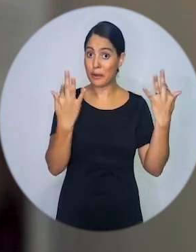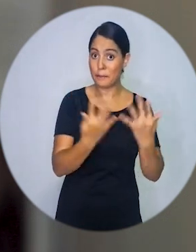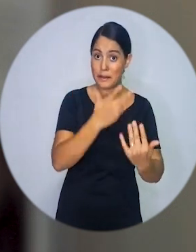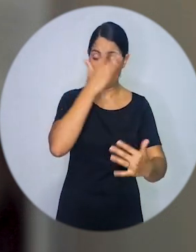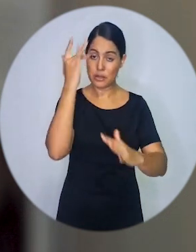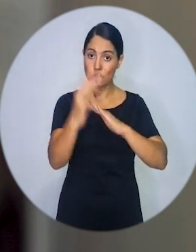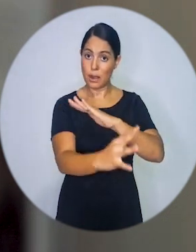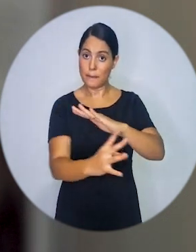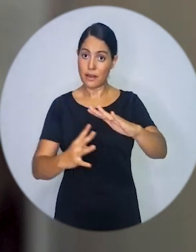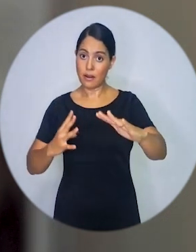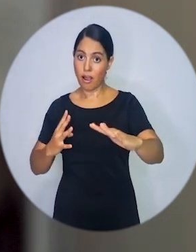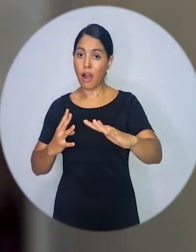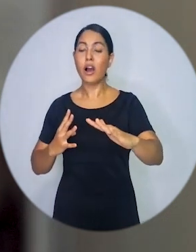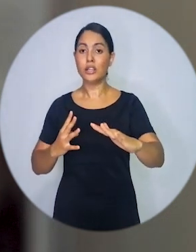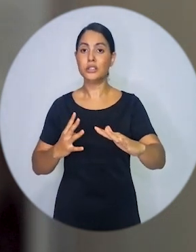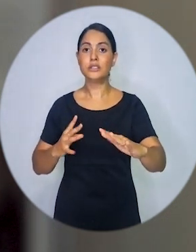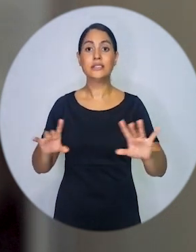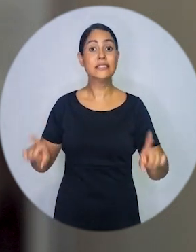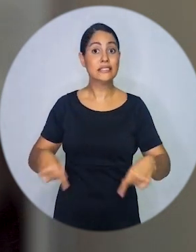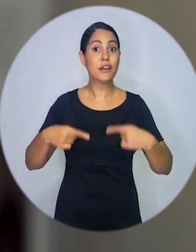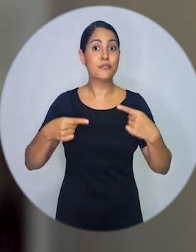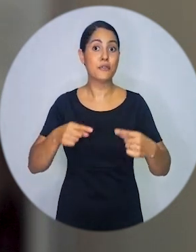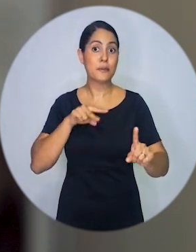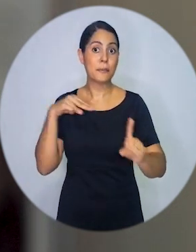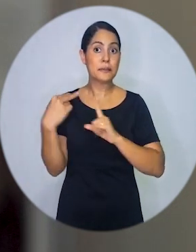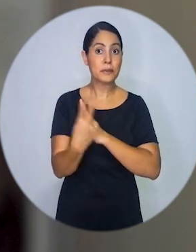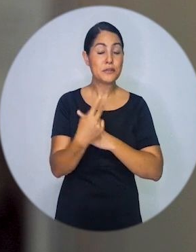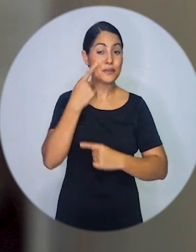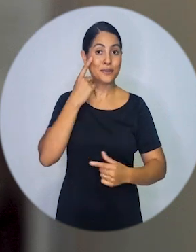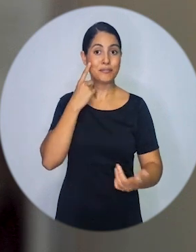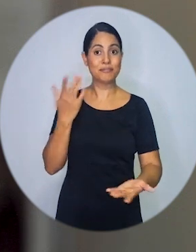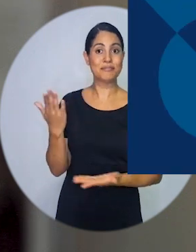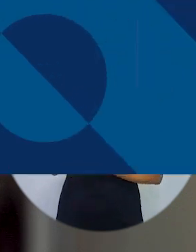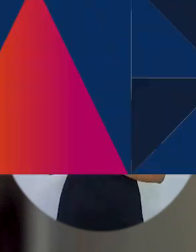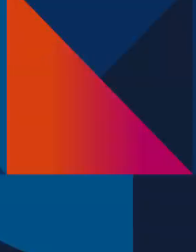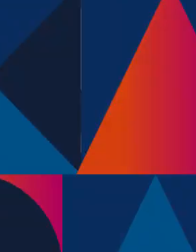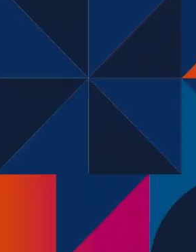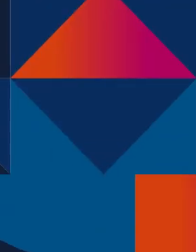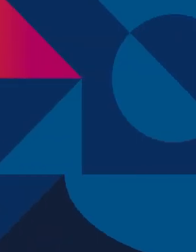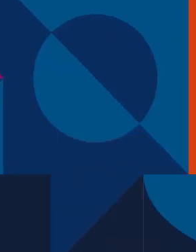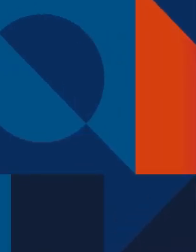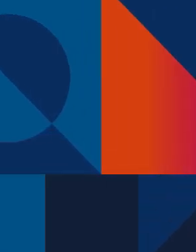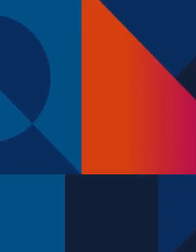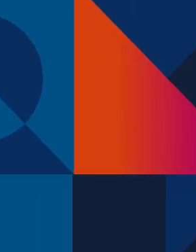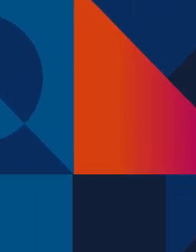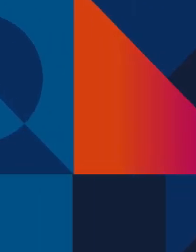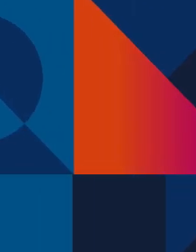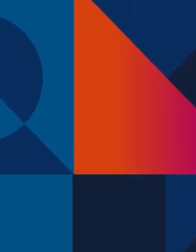Familiar para Migrantes no Brasil, Desafios e Perspectivas. Veja.